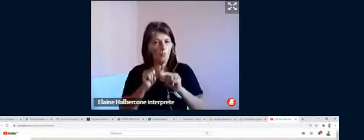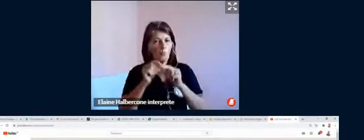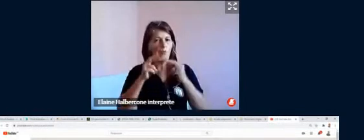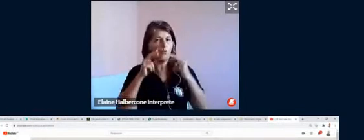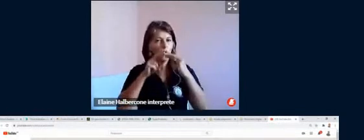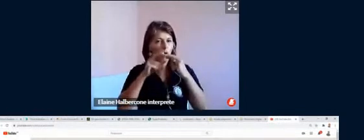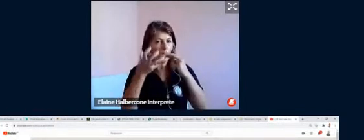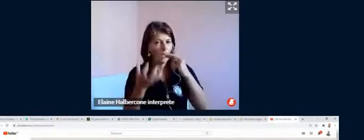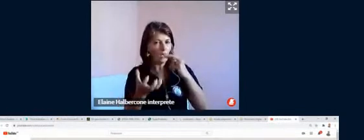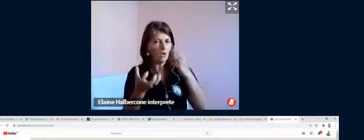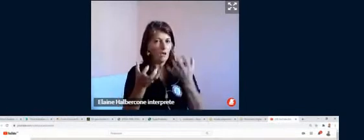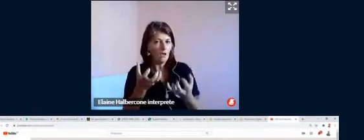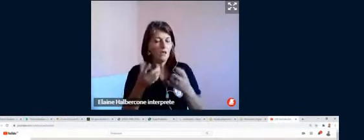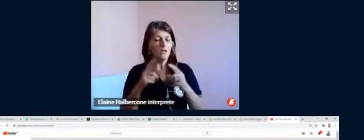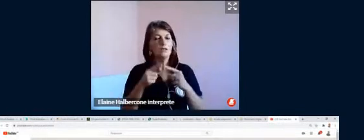outra plataforma ali, né?